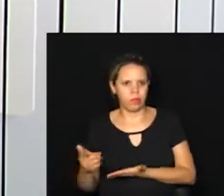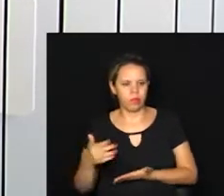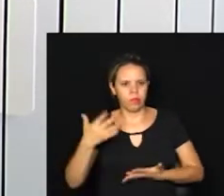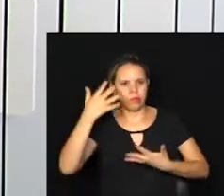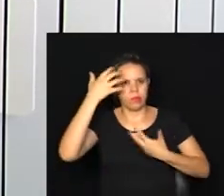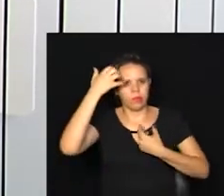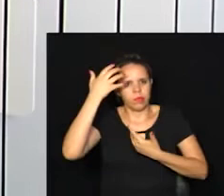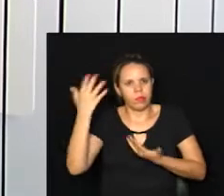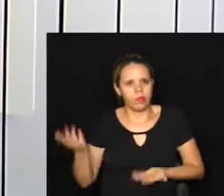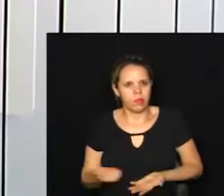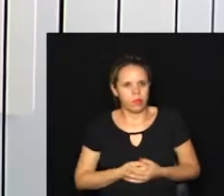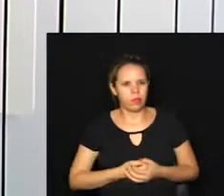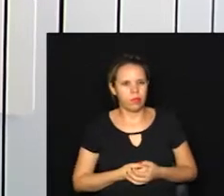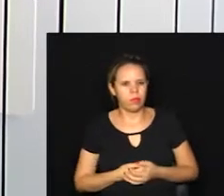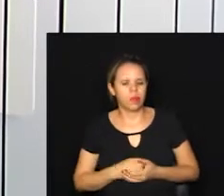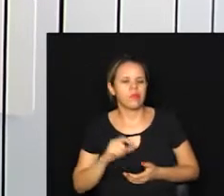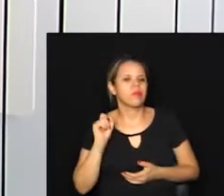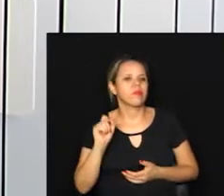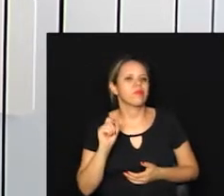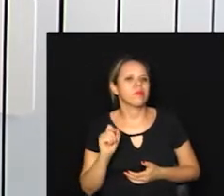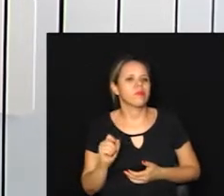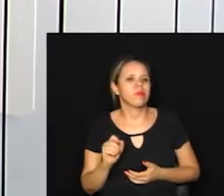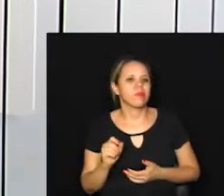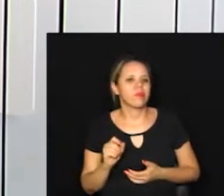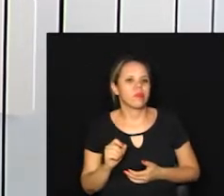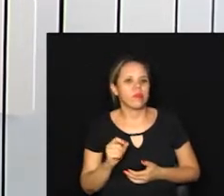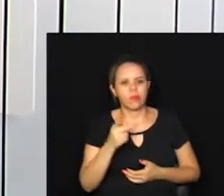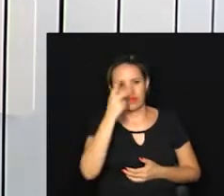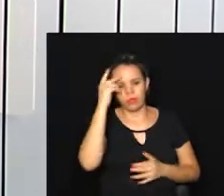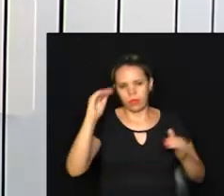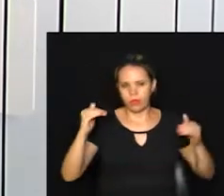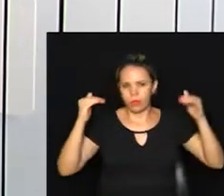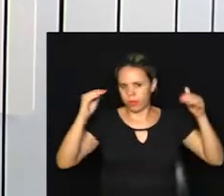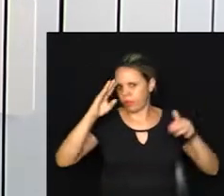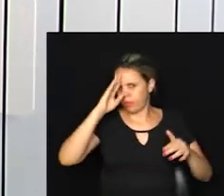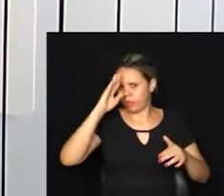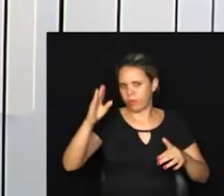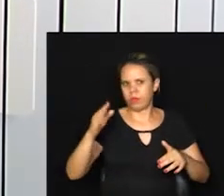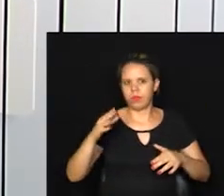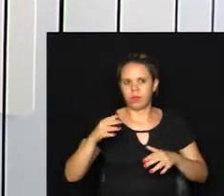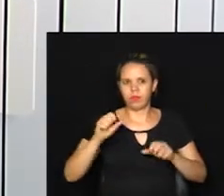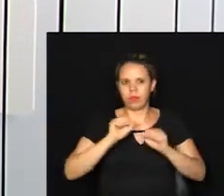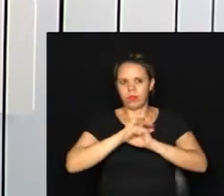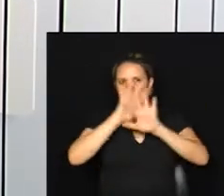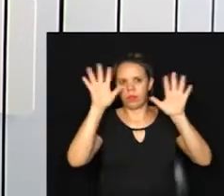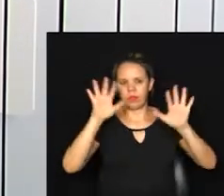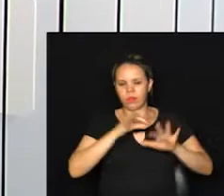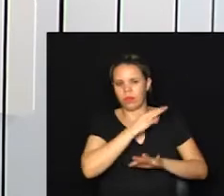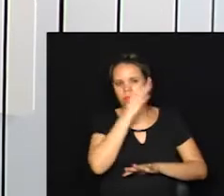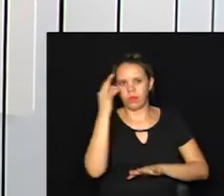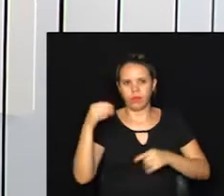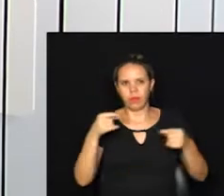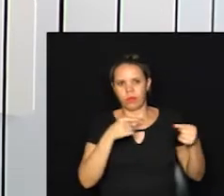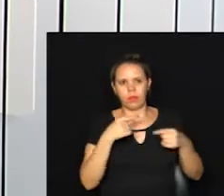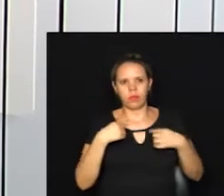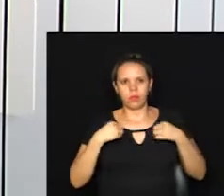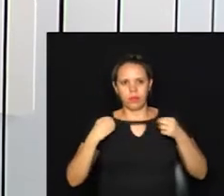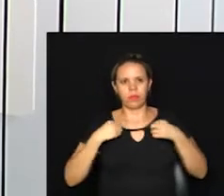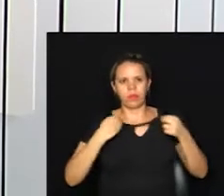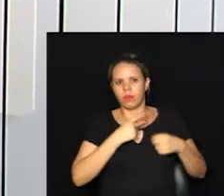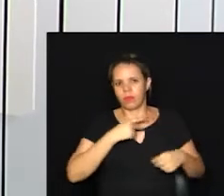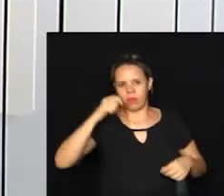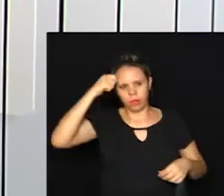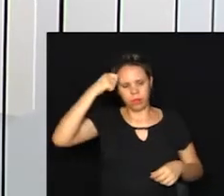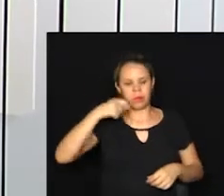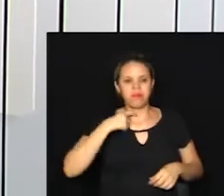Macaca, quem que foi o coadjuvante que brilhou em um derby com a camisa da Ponte Preta, que